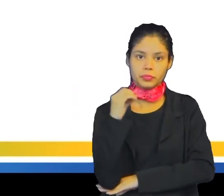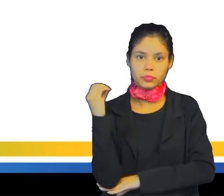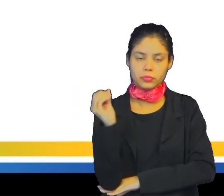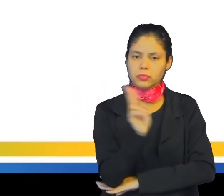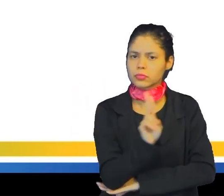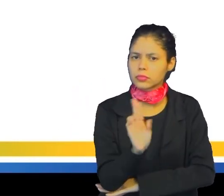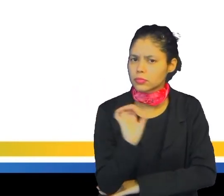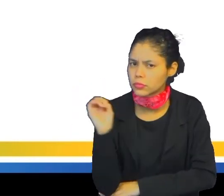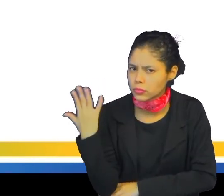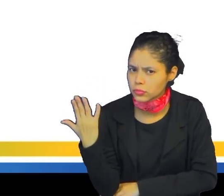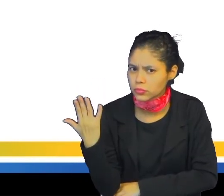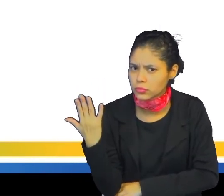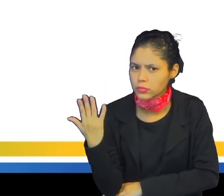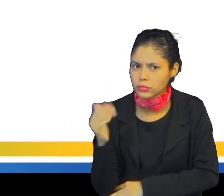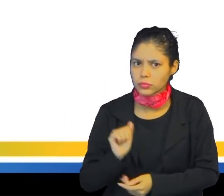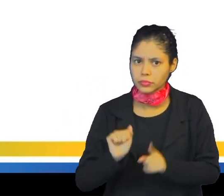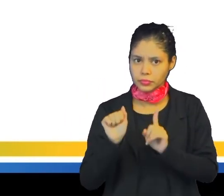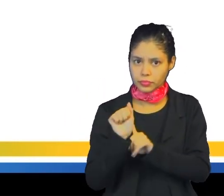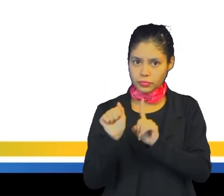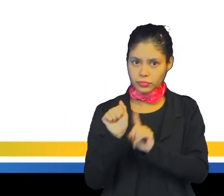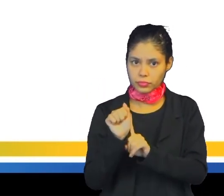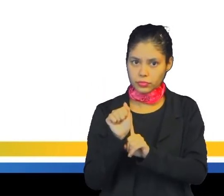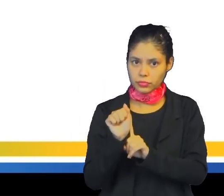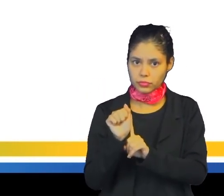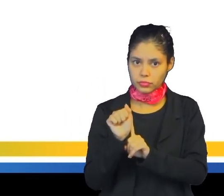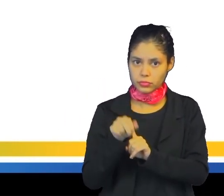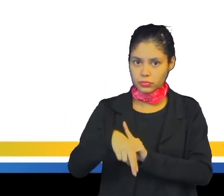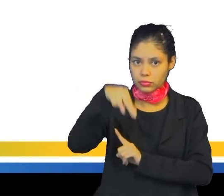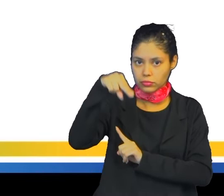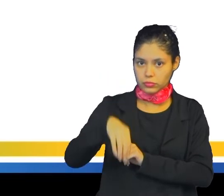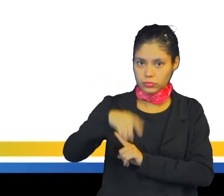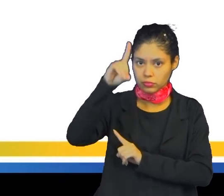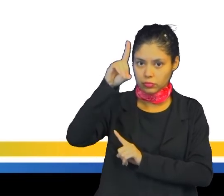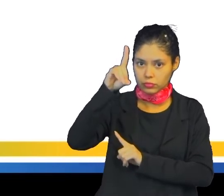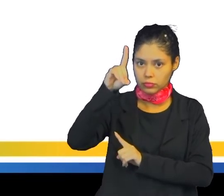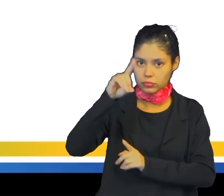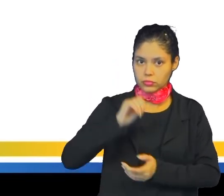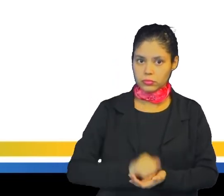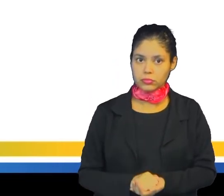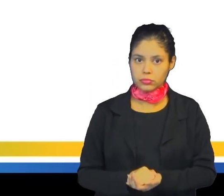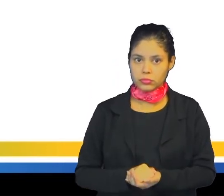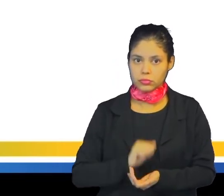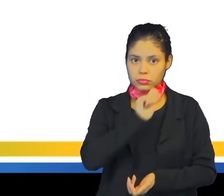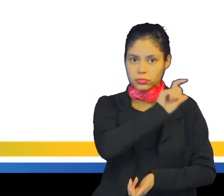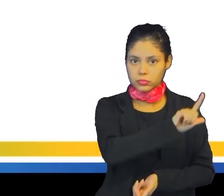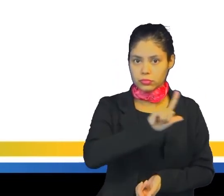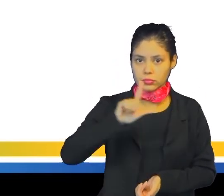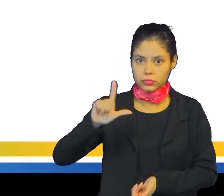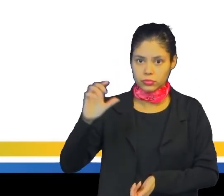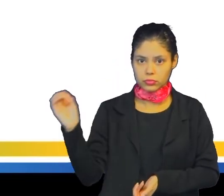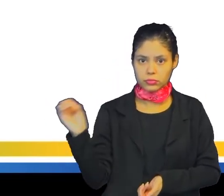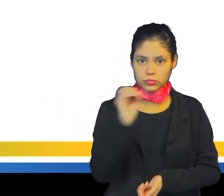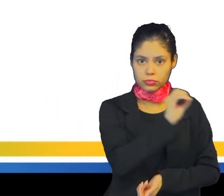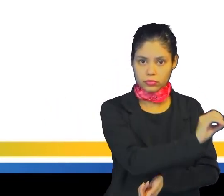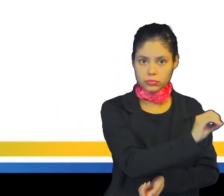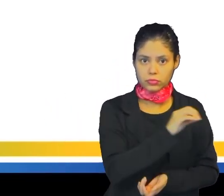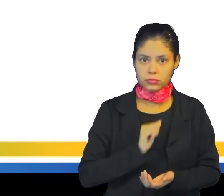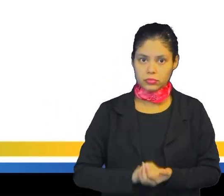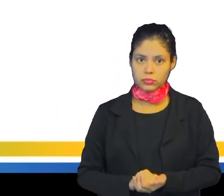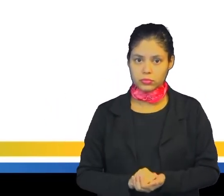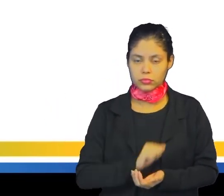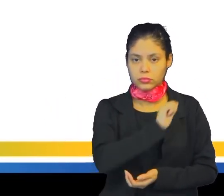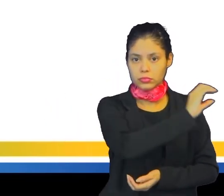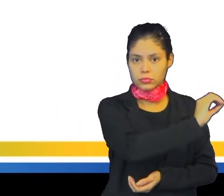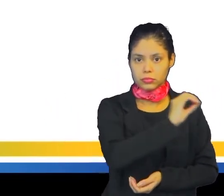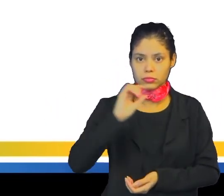próprio eixo ocorre na direção letra A Noroeste para Norte de Leste para oeste de Oeste para